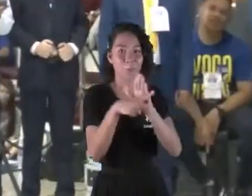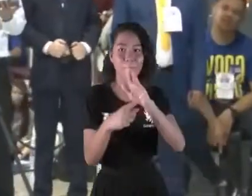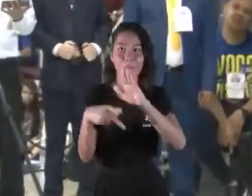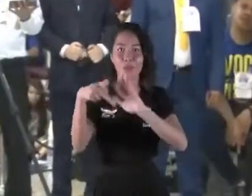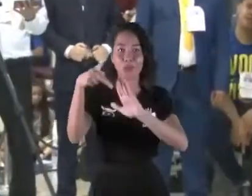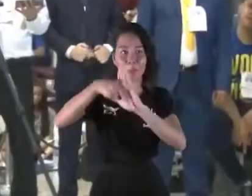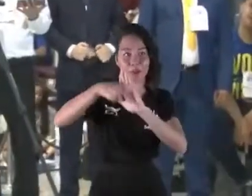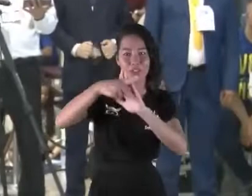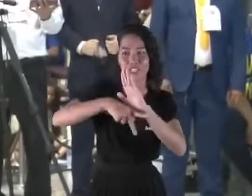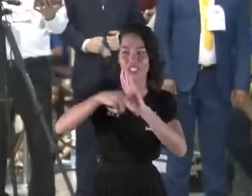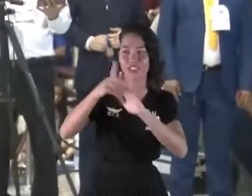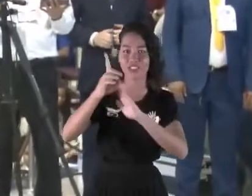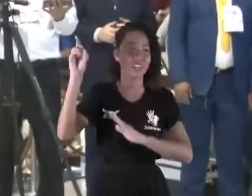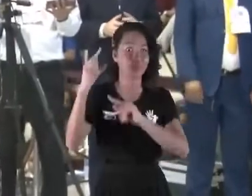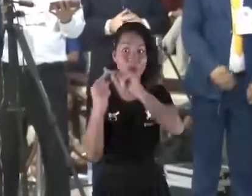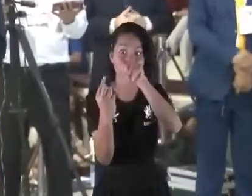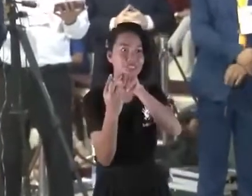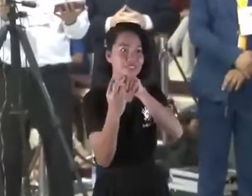Ezequiel!